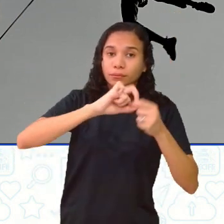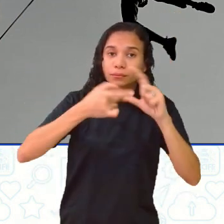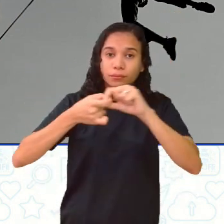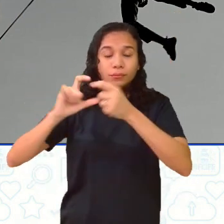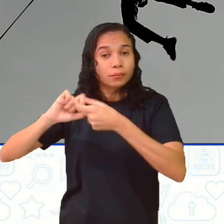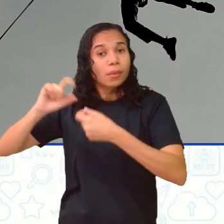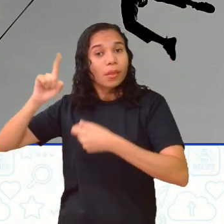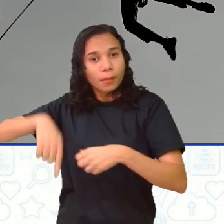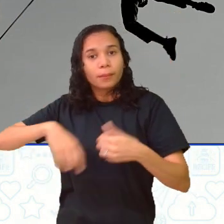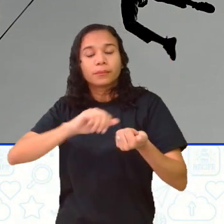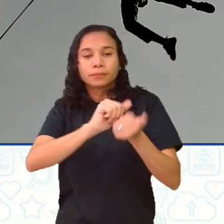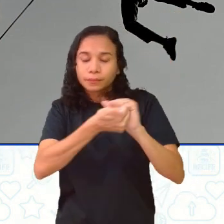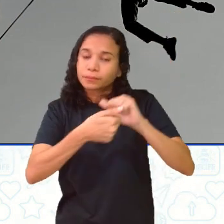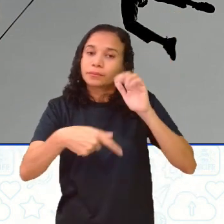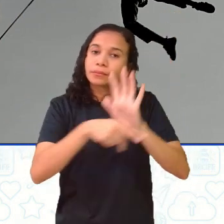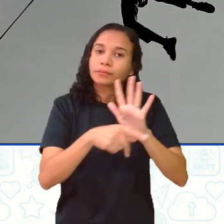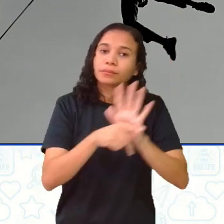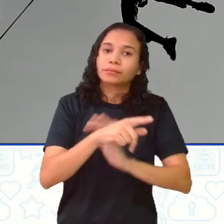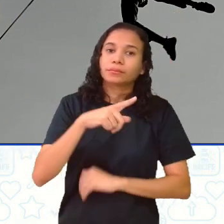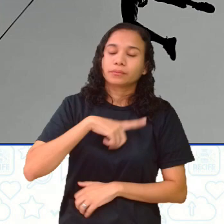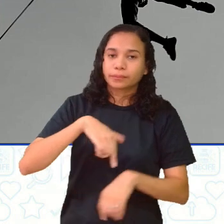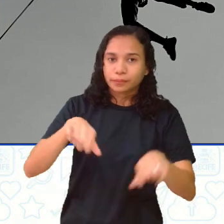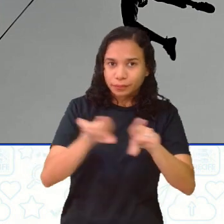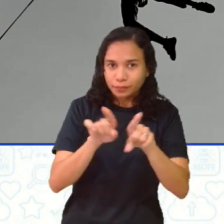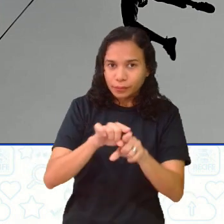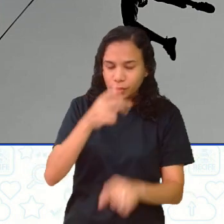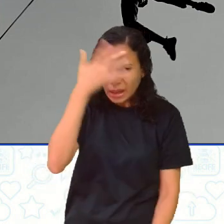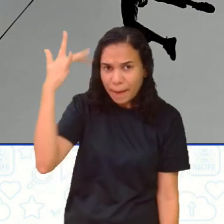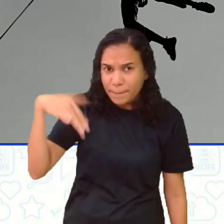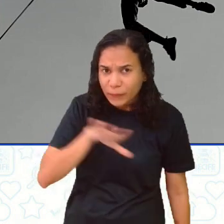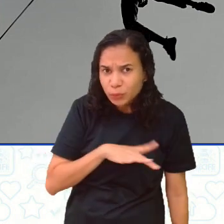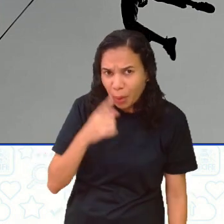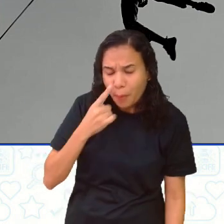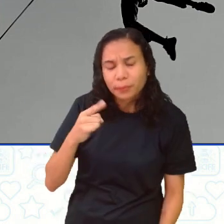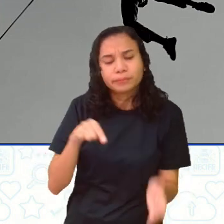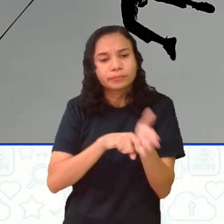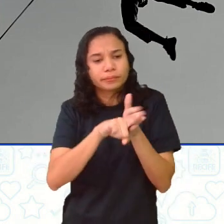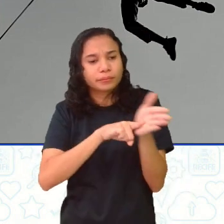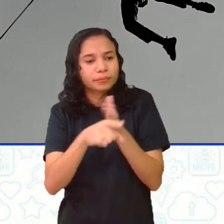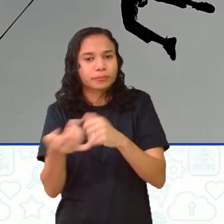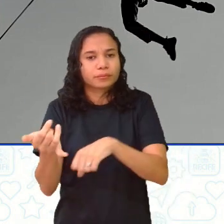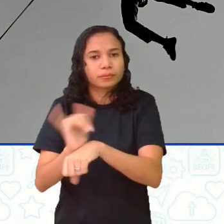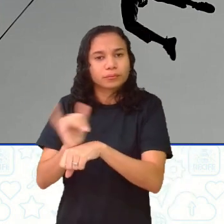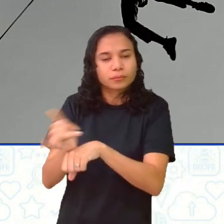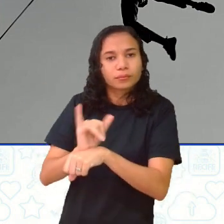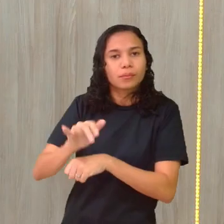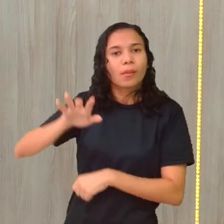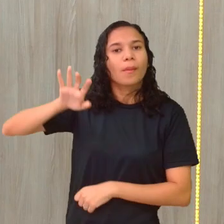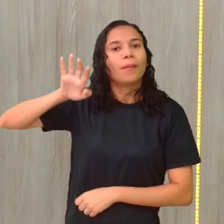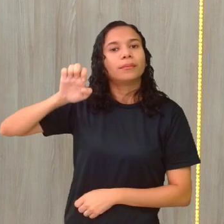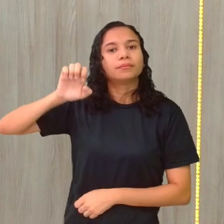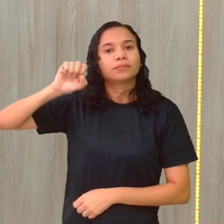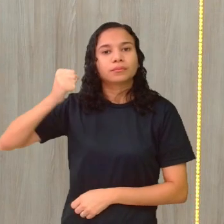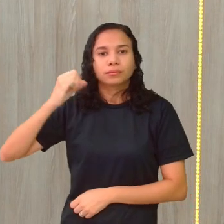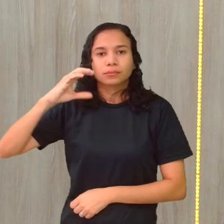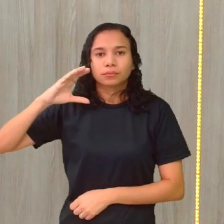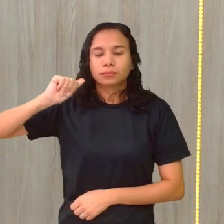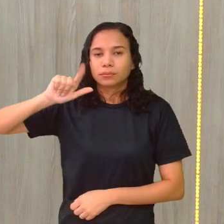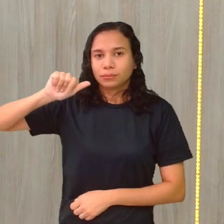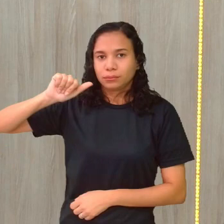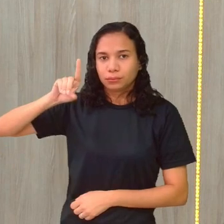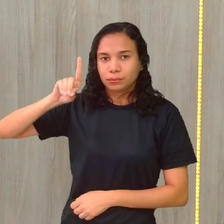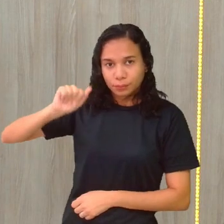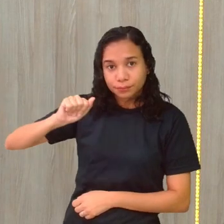é um esporte olímpico. Inclusive, minha gente, depois coloquem no YouTube aí. Escalada na Olimpíada, ou